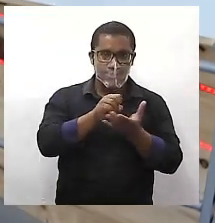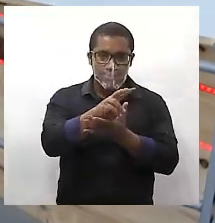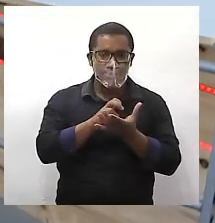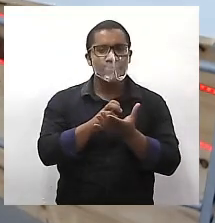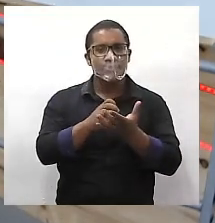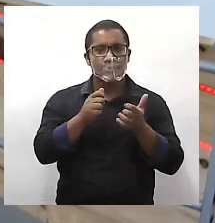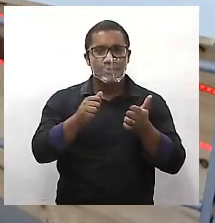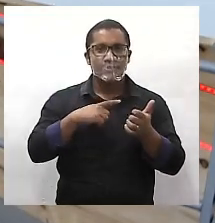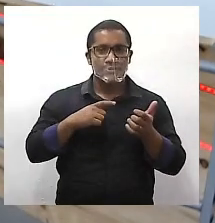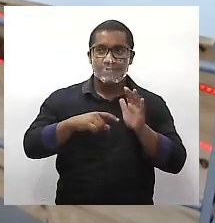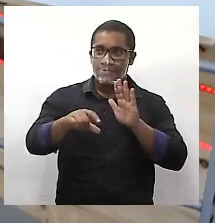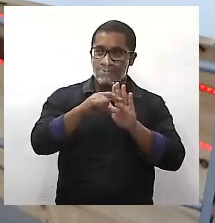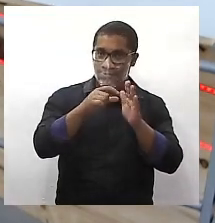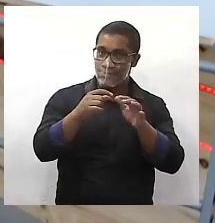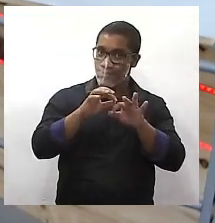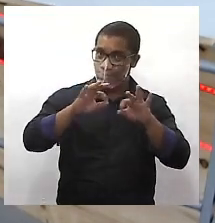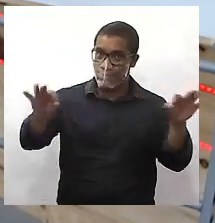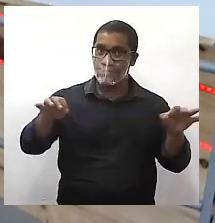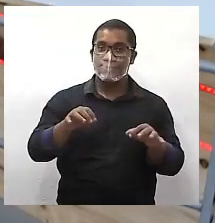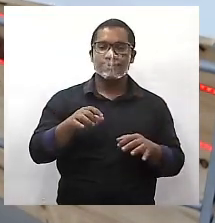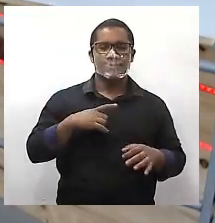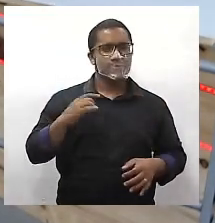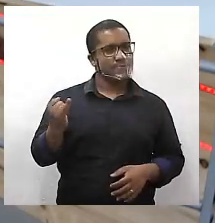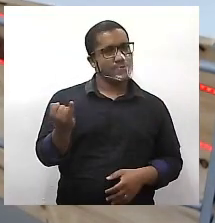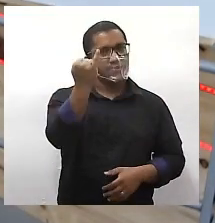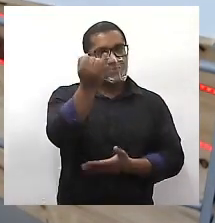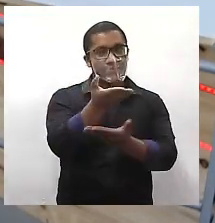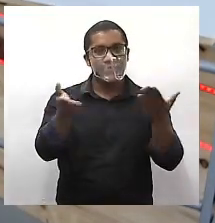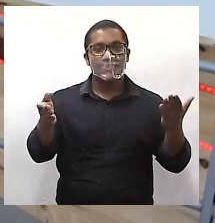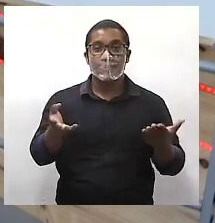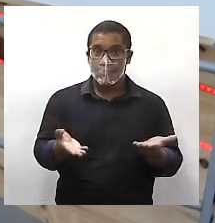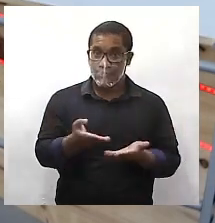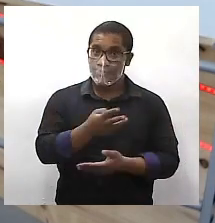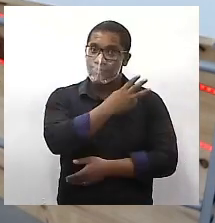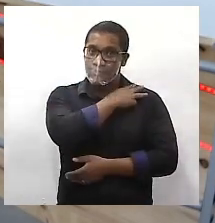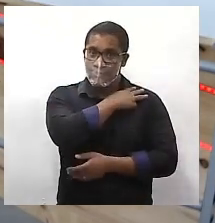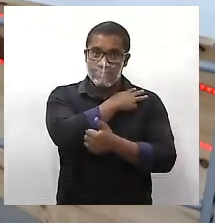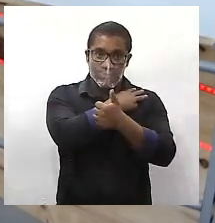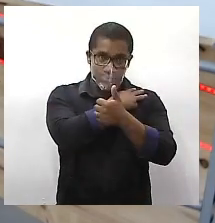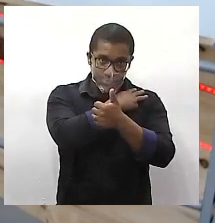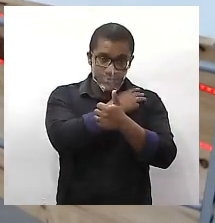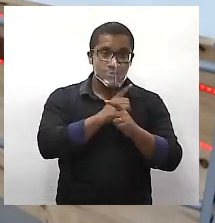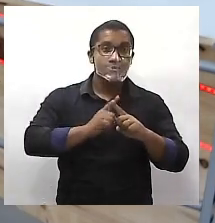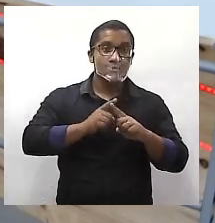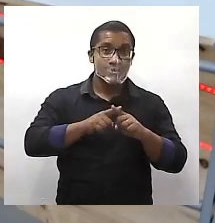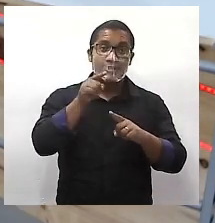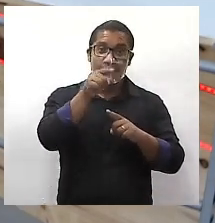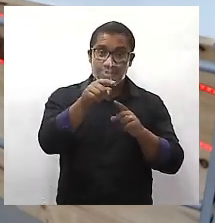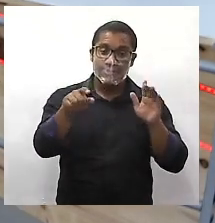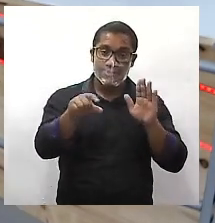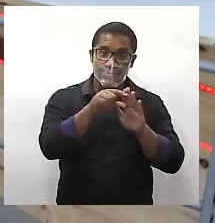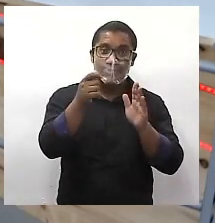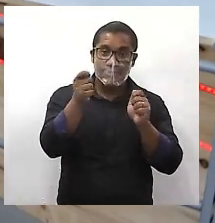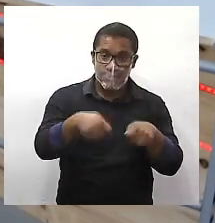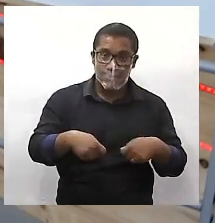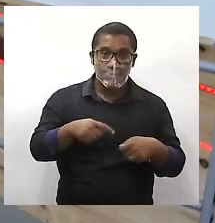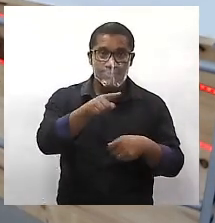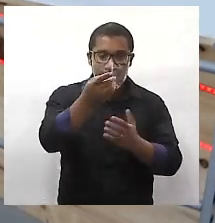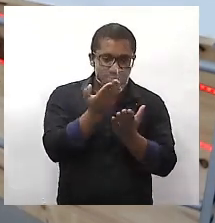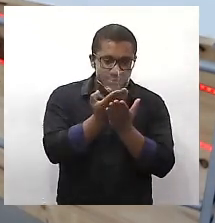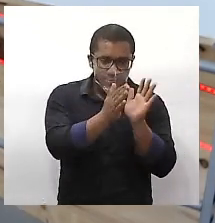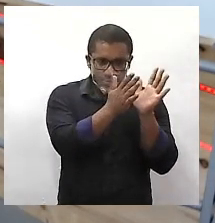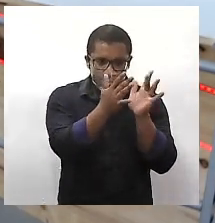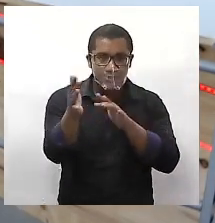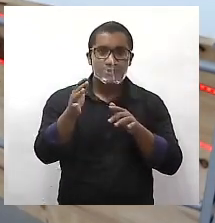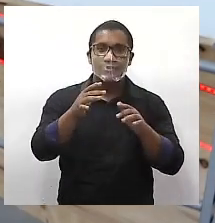assim, ele vai ser uma ferramenta muito importante para você agora no terceiro ano, beleza? É por aí que você vai conseguir acompanhar todos